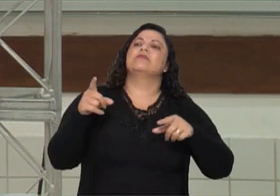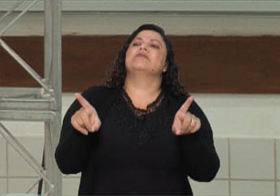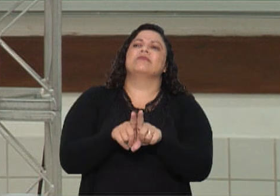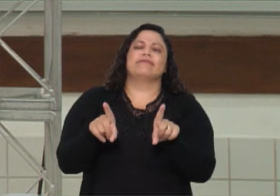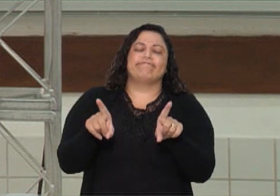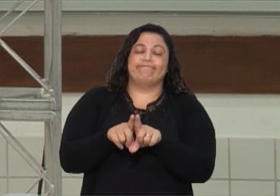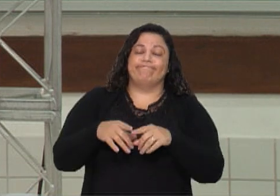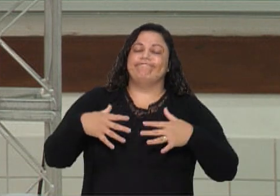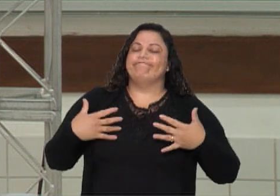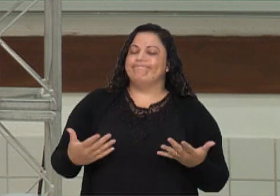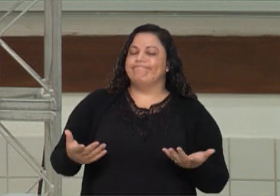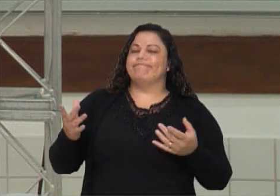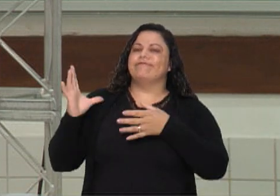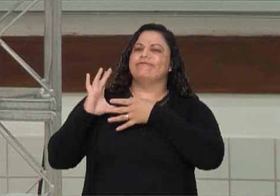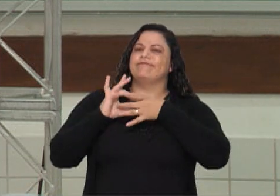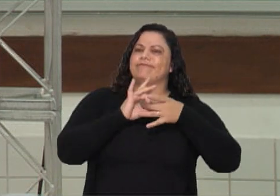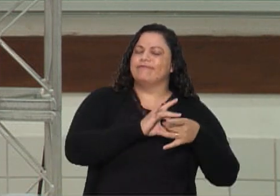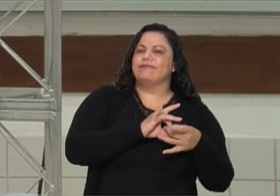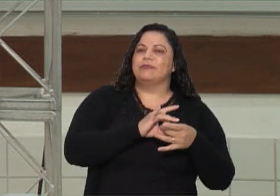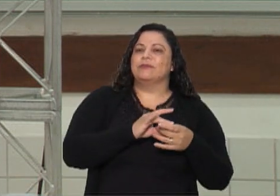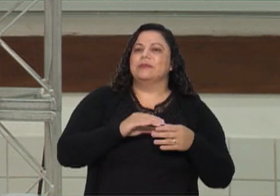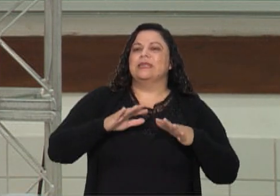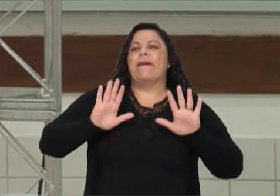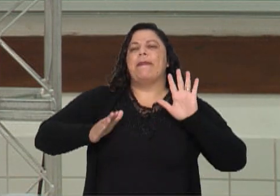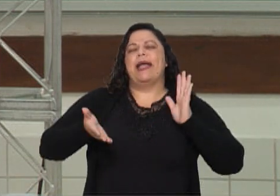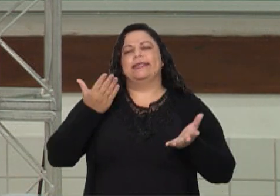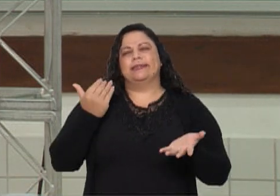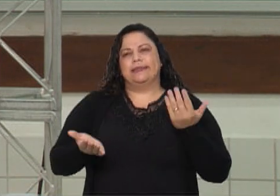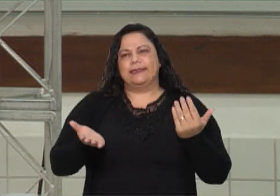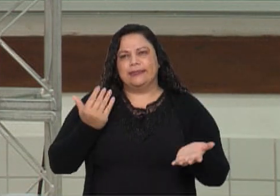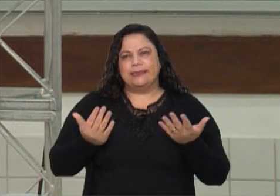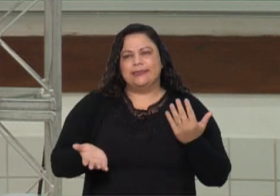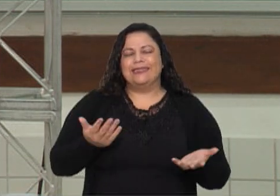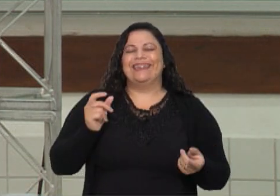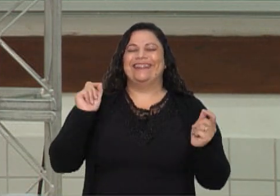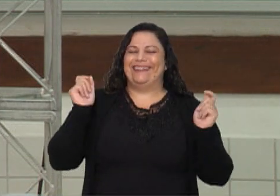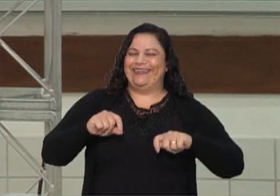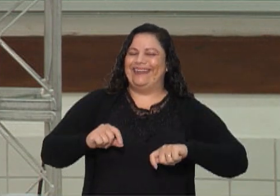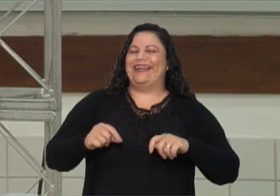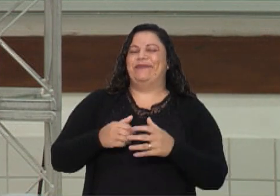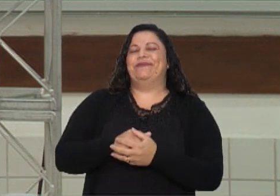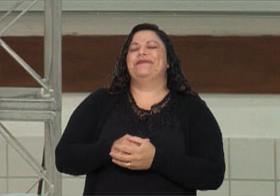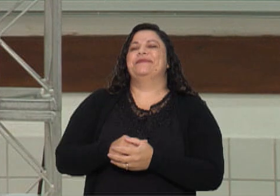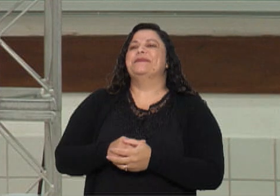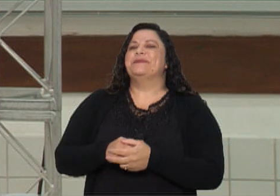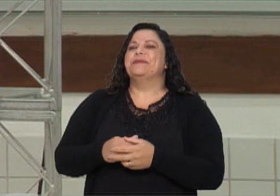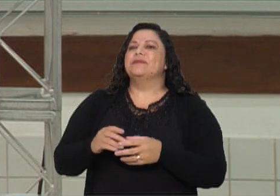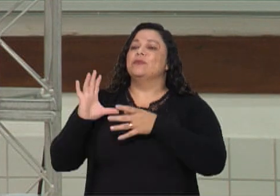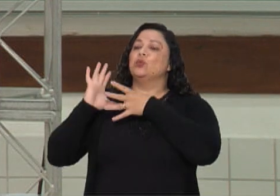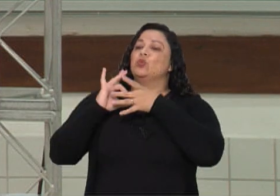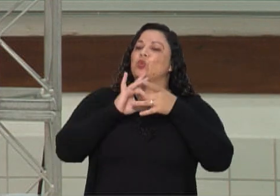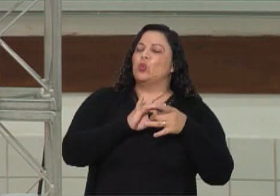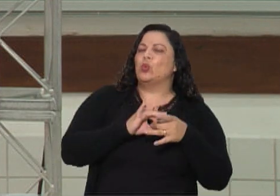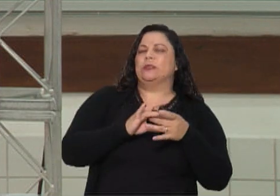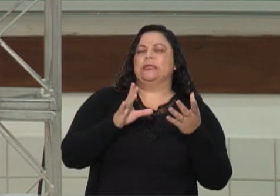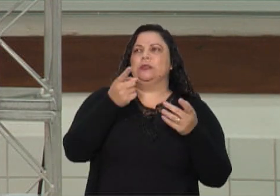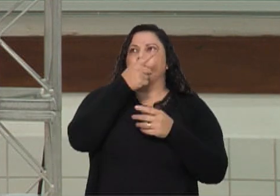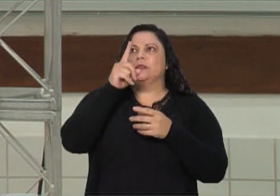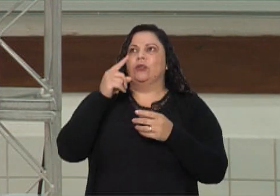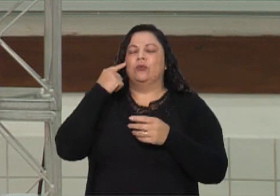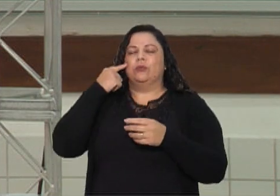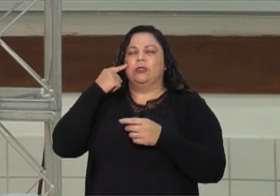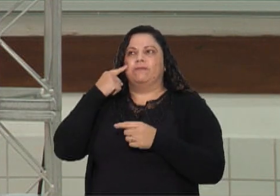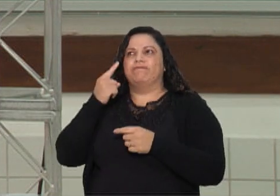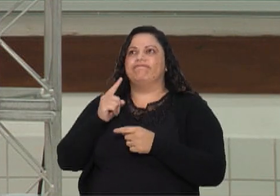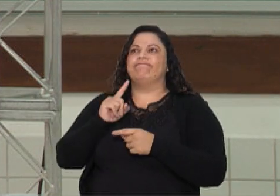né? Então, um contexto de forma mais leve, um contexto social de forma mais leve, não tão chocante como,